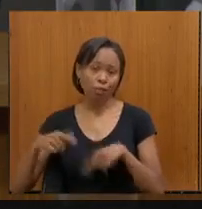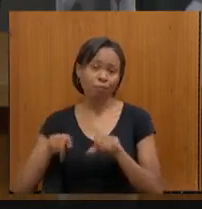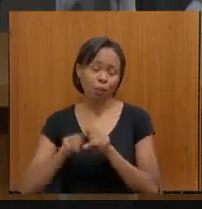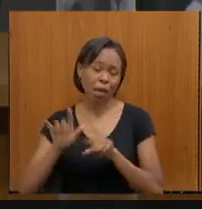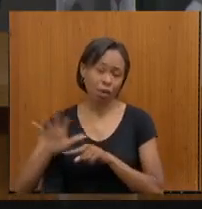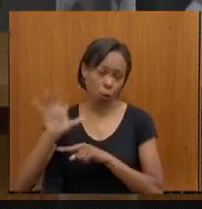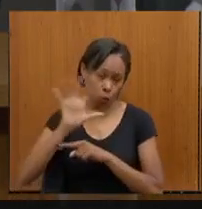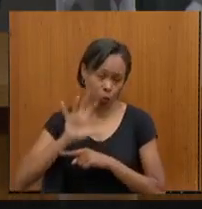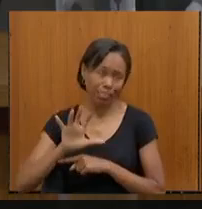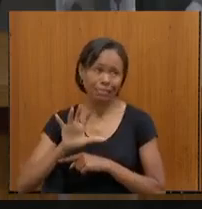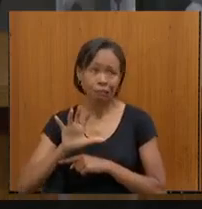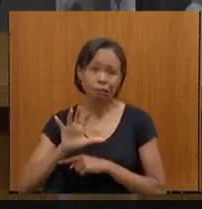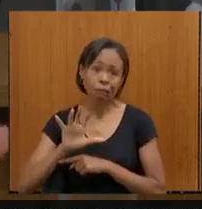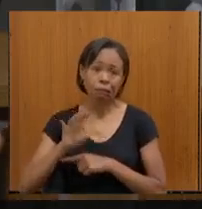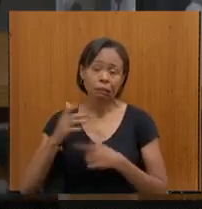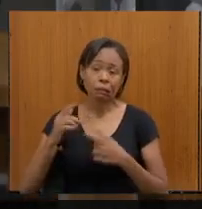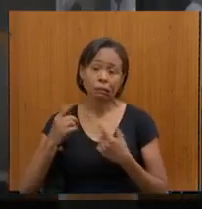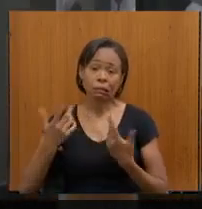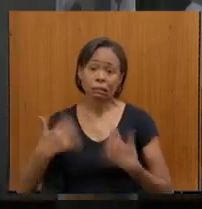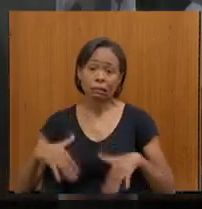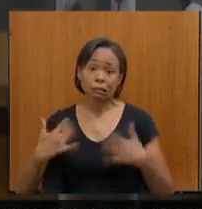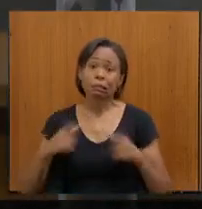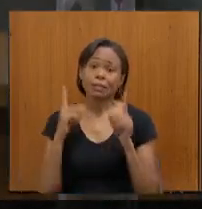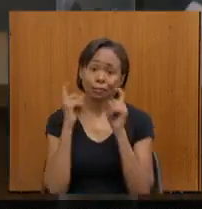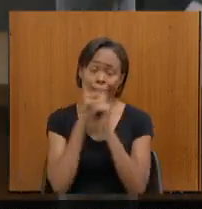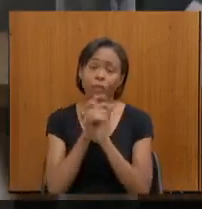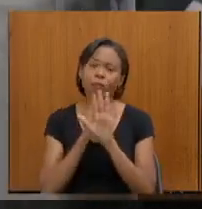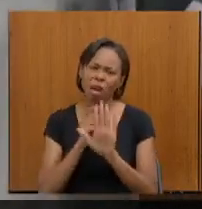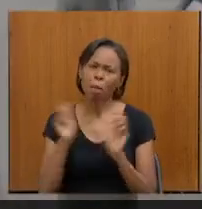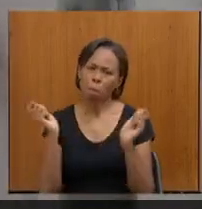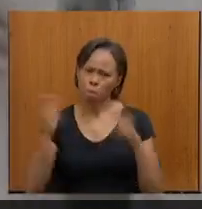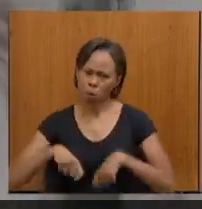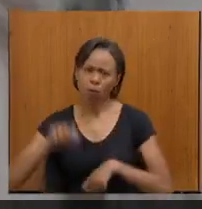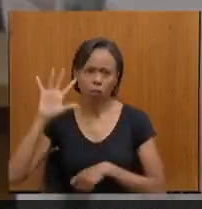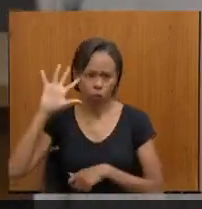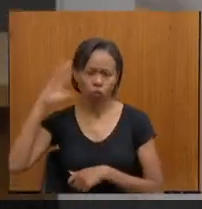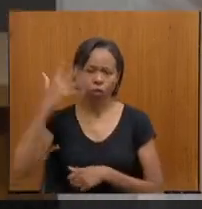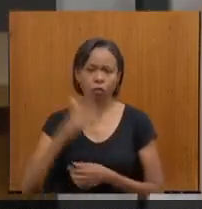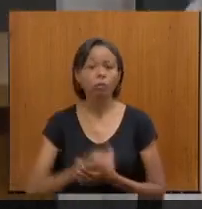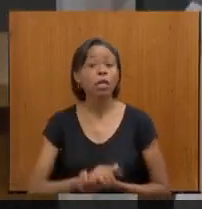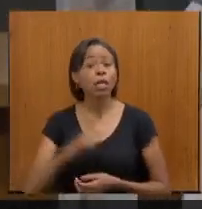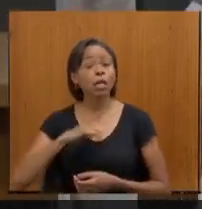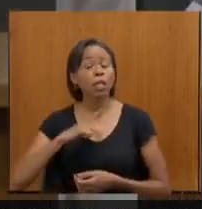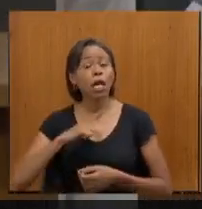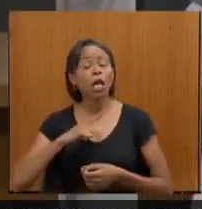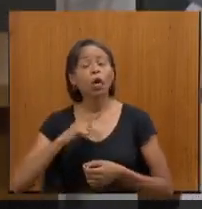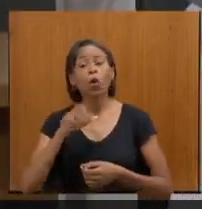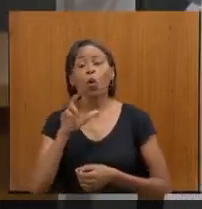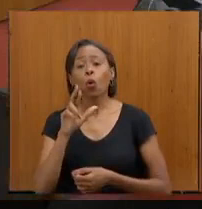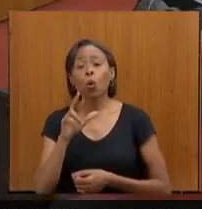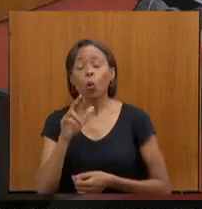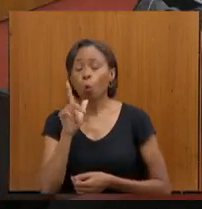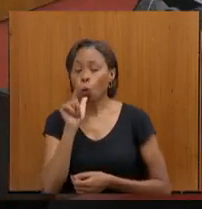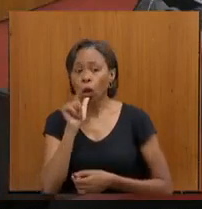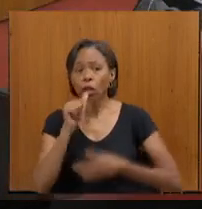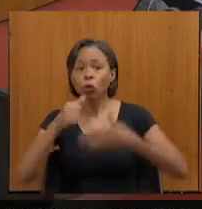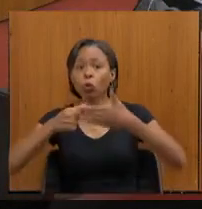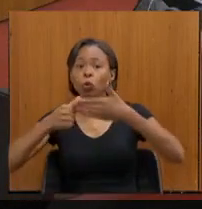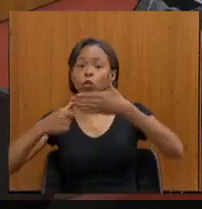isso pode ser um desafio mas eu acredito que pode ser resolvido nós temos Rio São Francisco exatamente